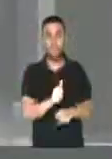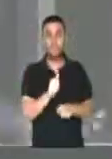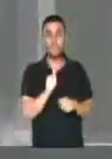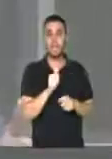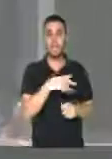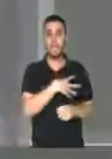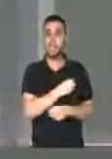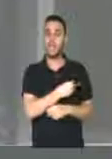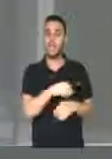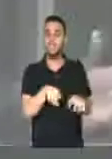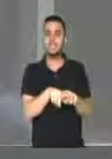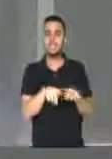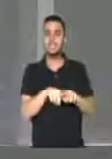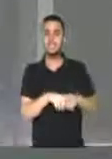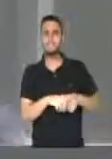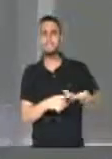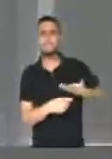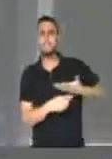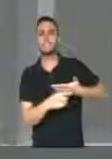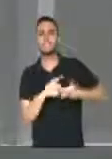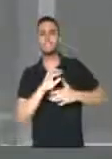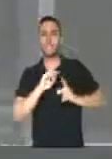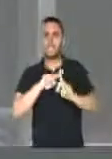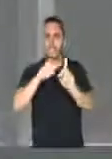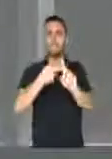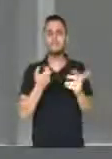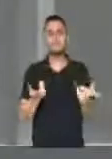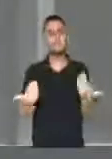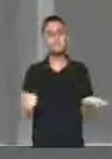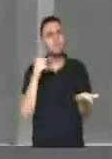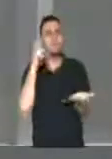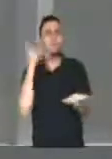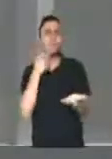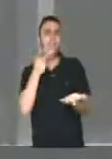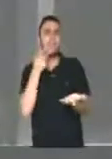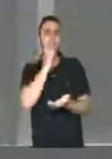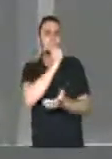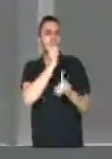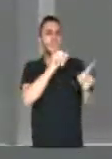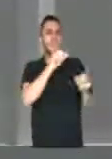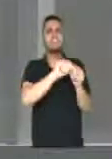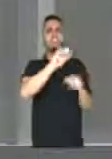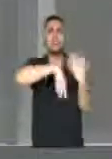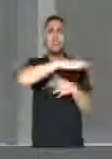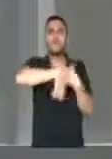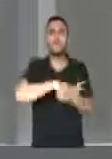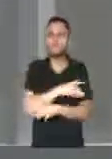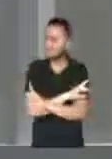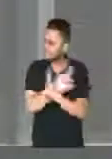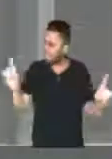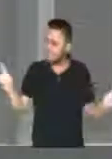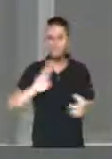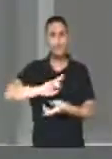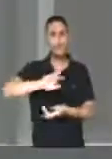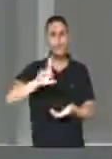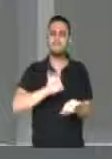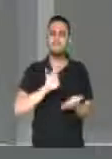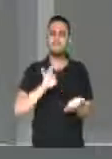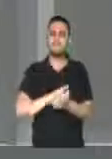que as senadoras e que as senadoras estão fazendo balbúrdia. Não é verdade. Se